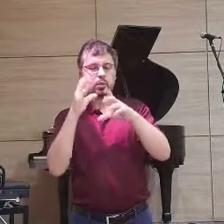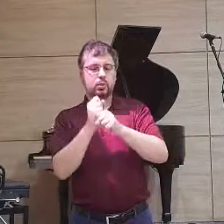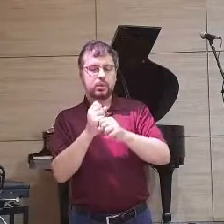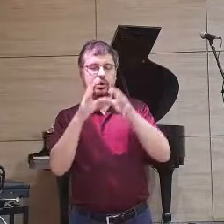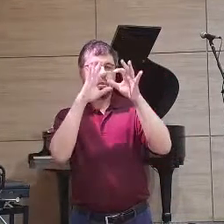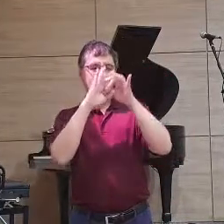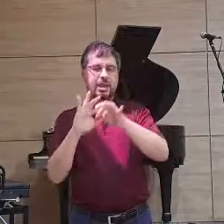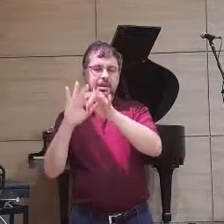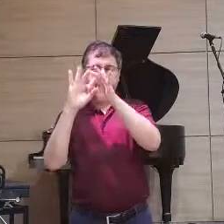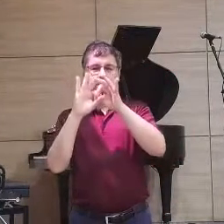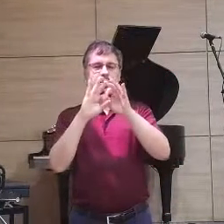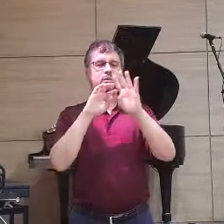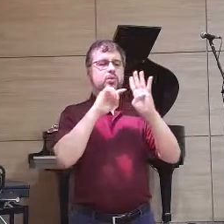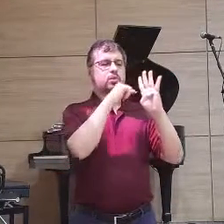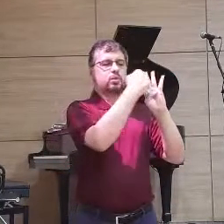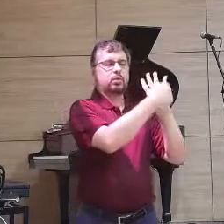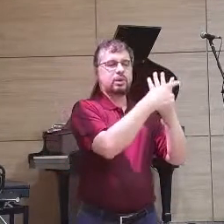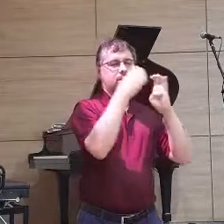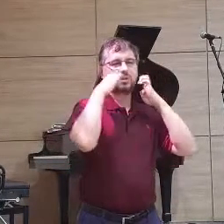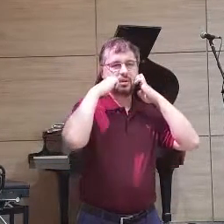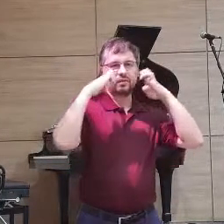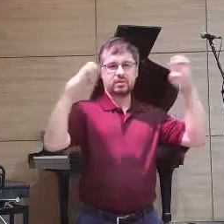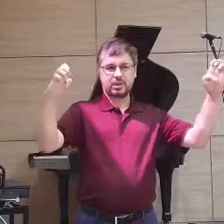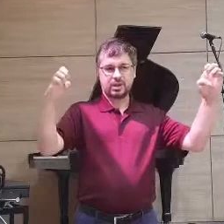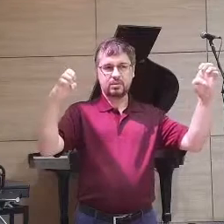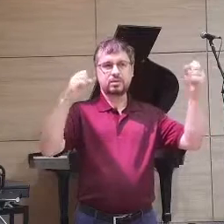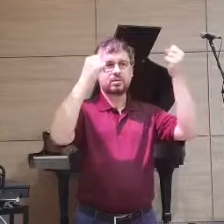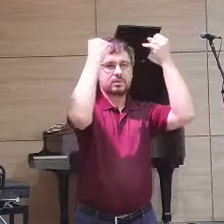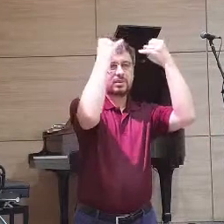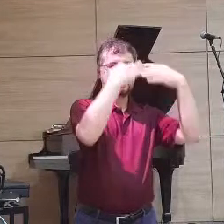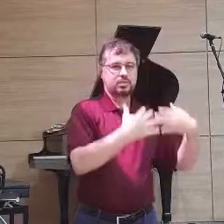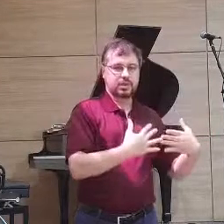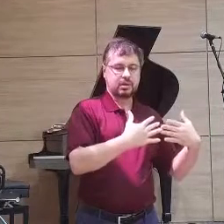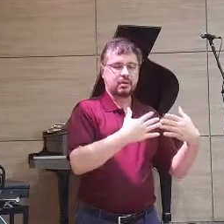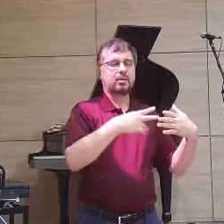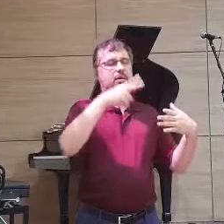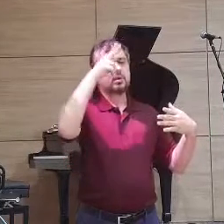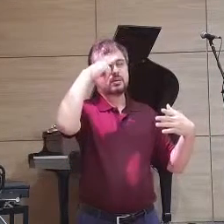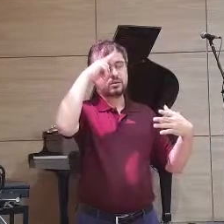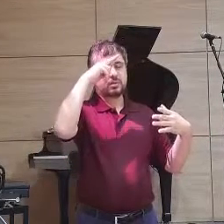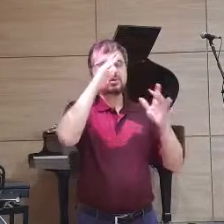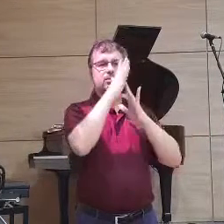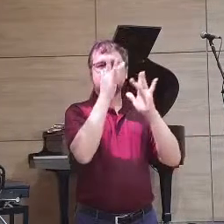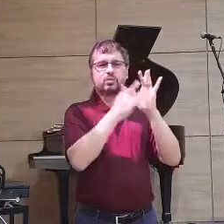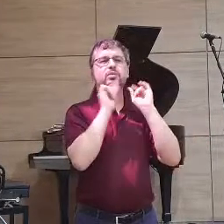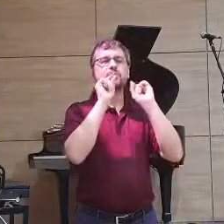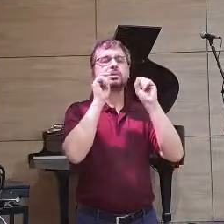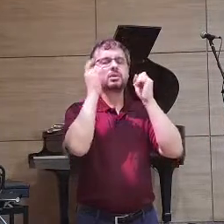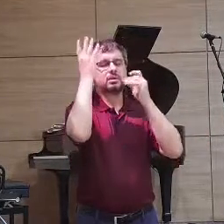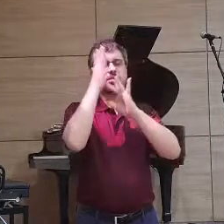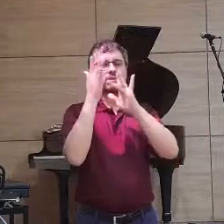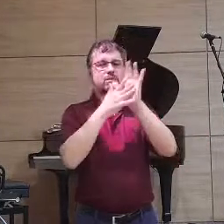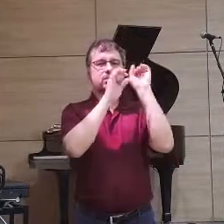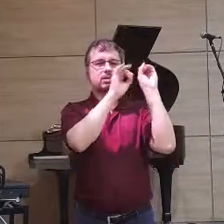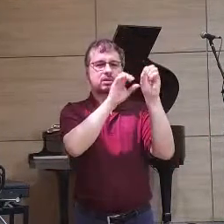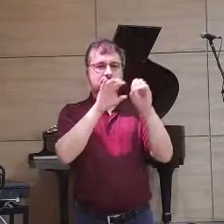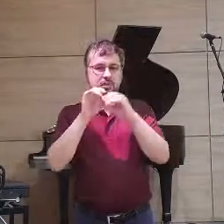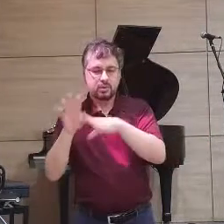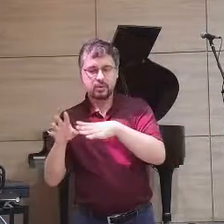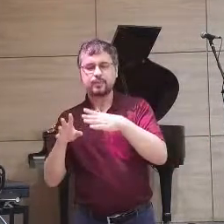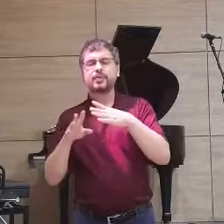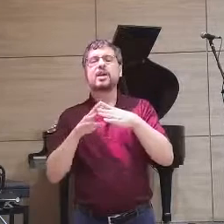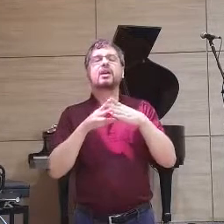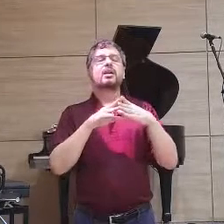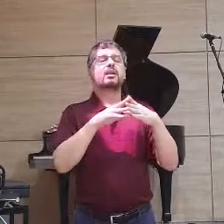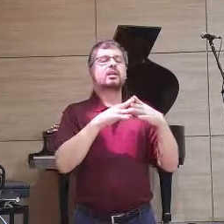todos os quatro Evangelhos que contam a história de Jesus o que Jesus fez o que Jesus ensinou e as cartas